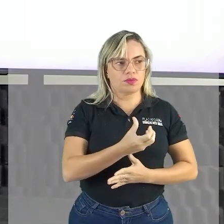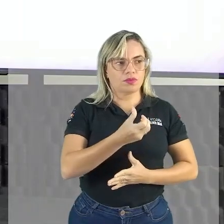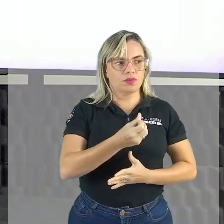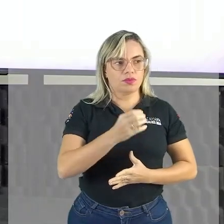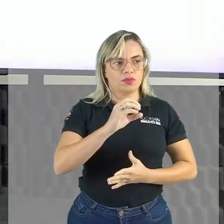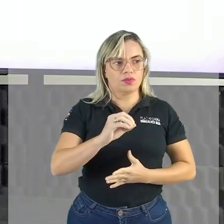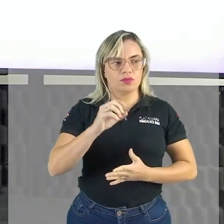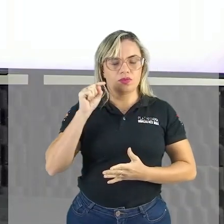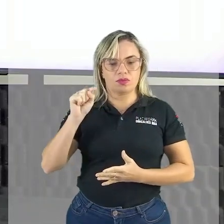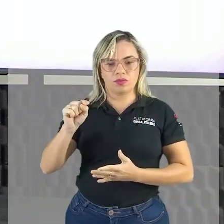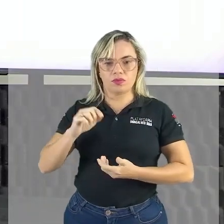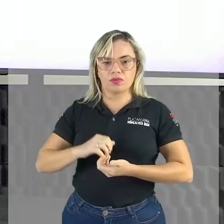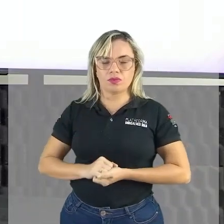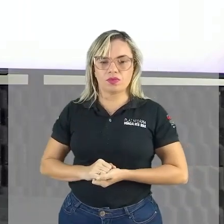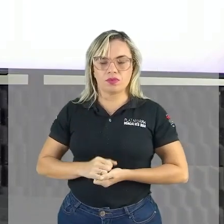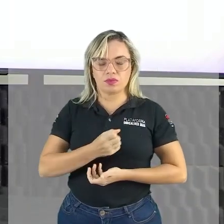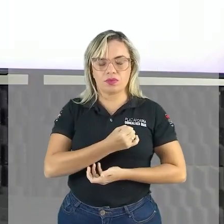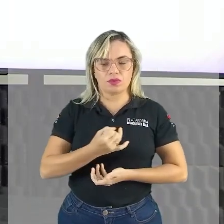2 carbonos,